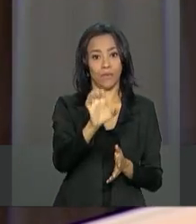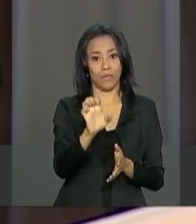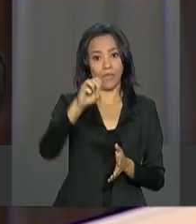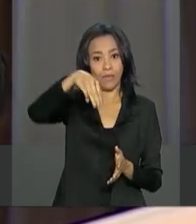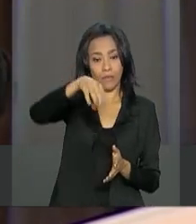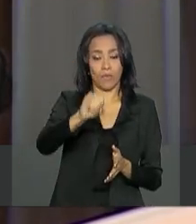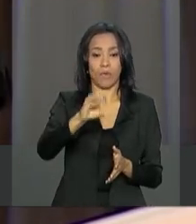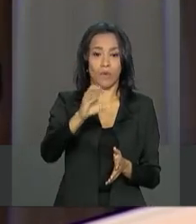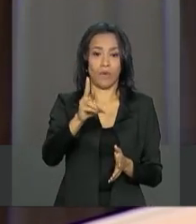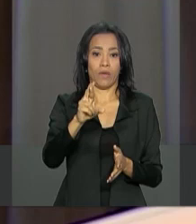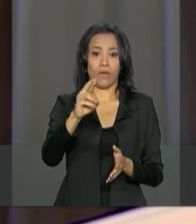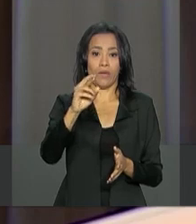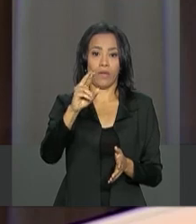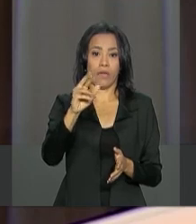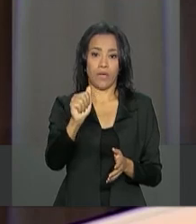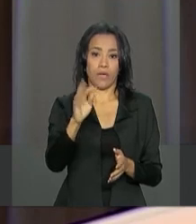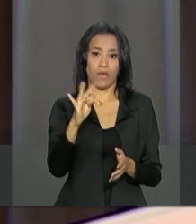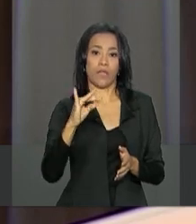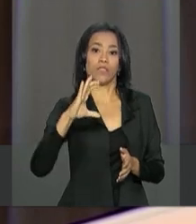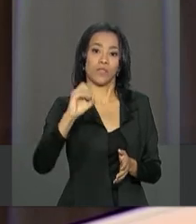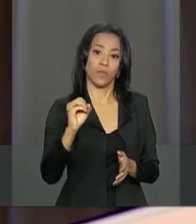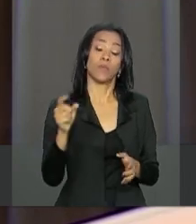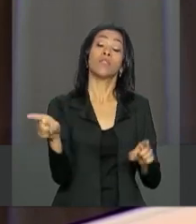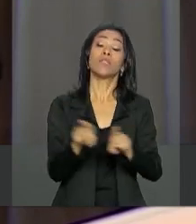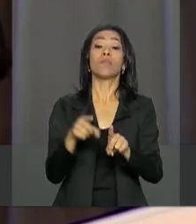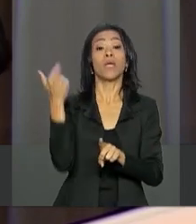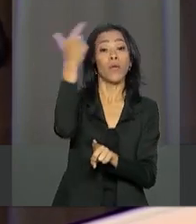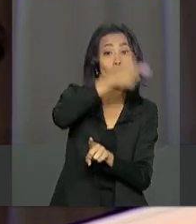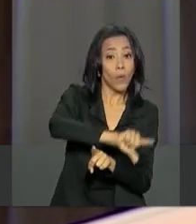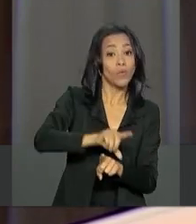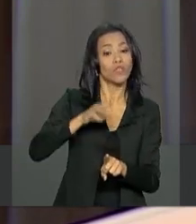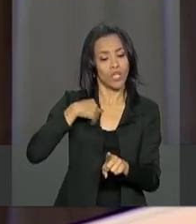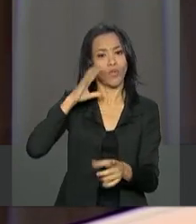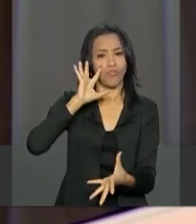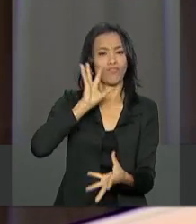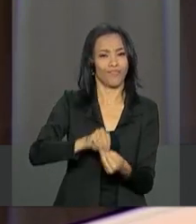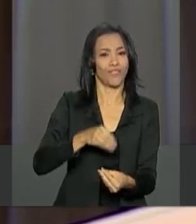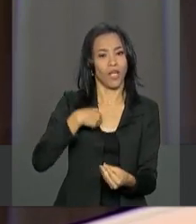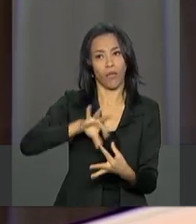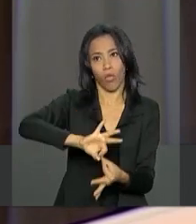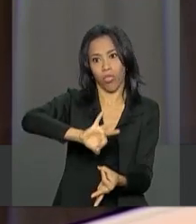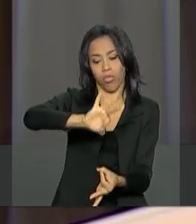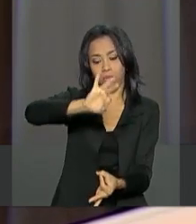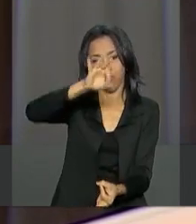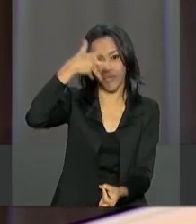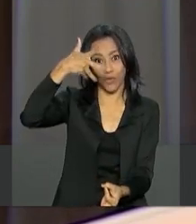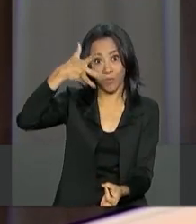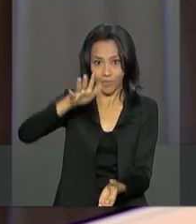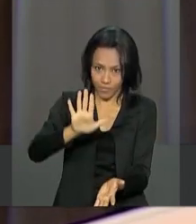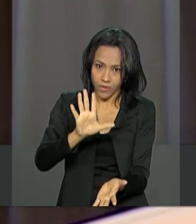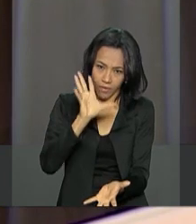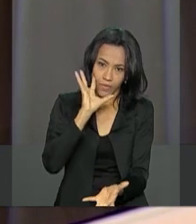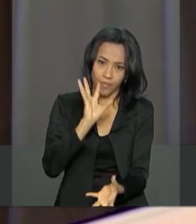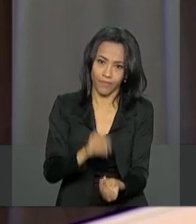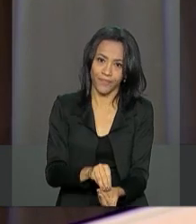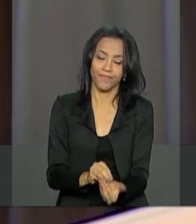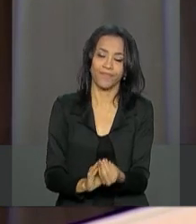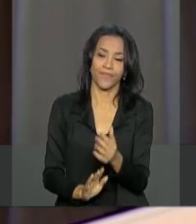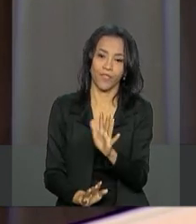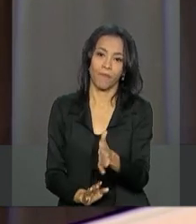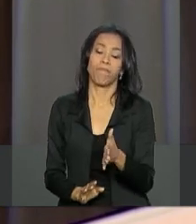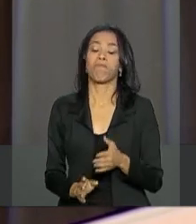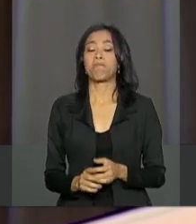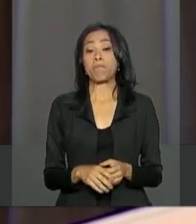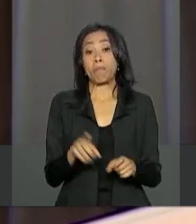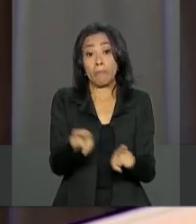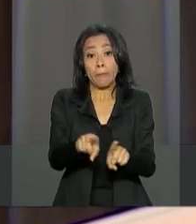no nosso país. Por outro lado, nós adotamos também, e já vou concluindo, estou me alongando um pouco, mas nós